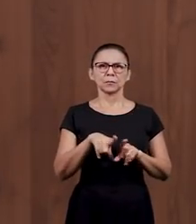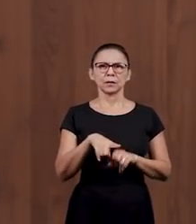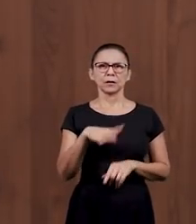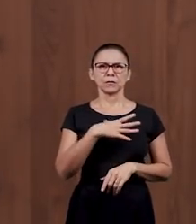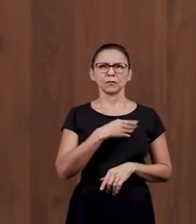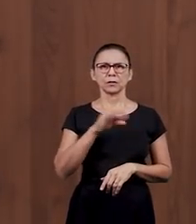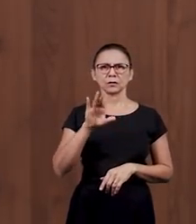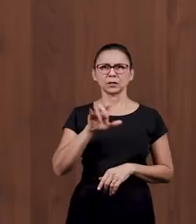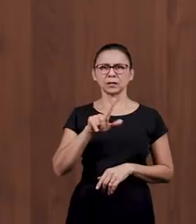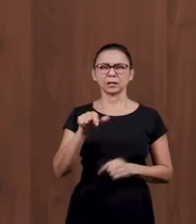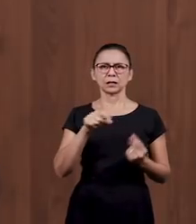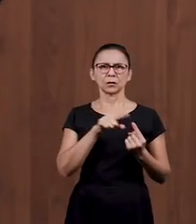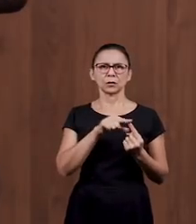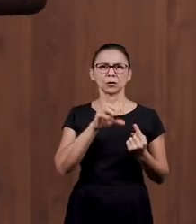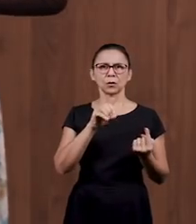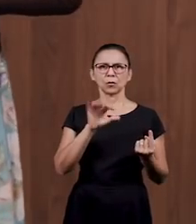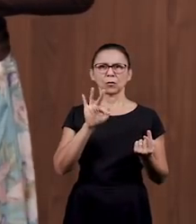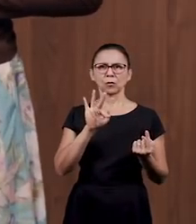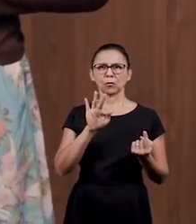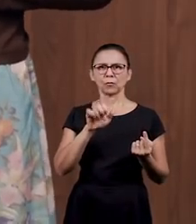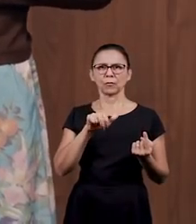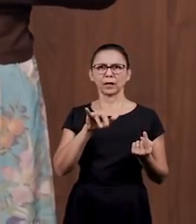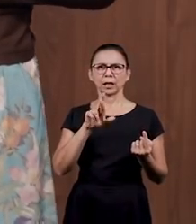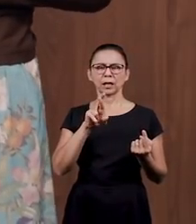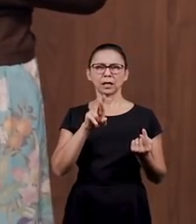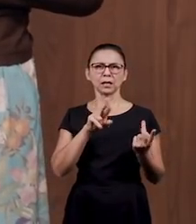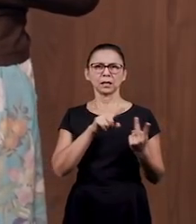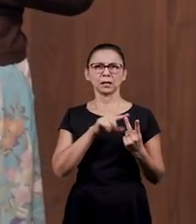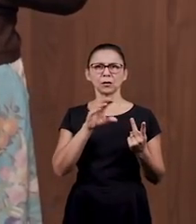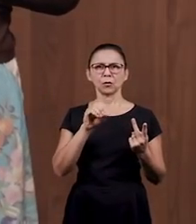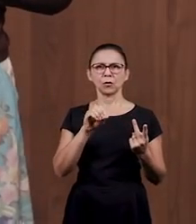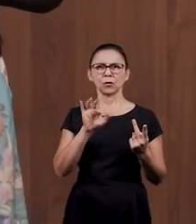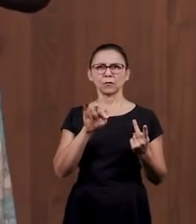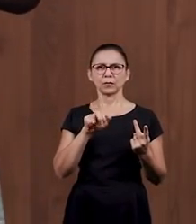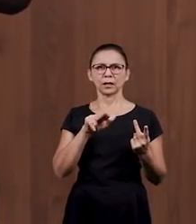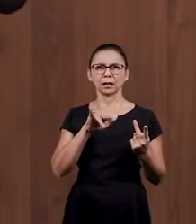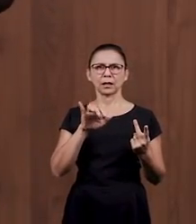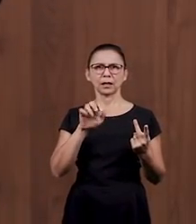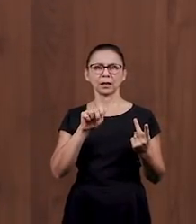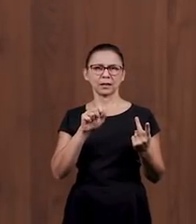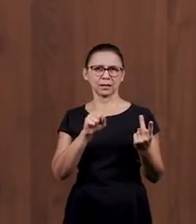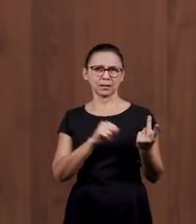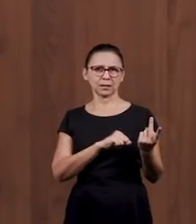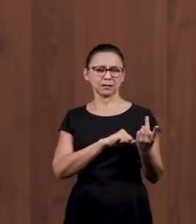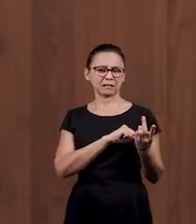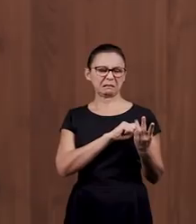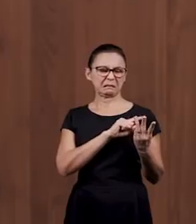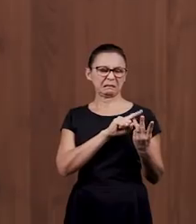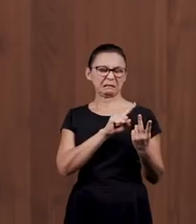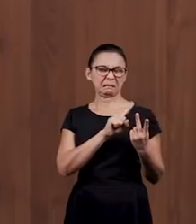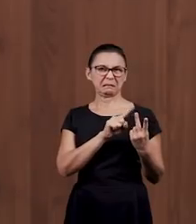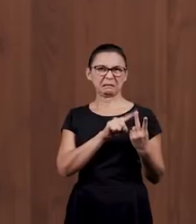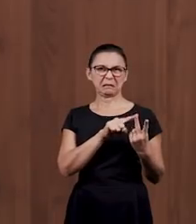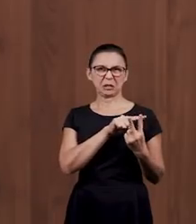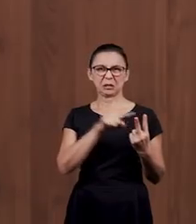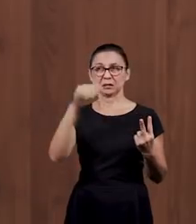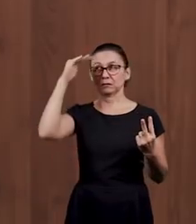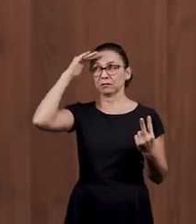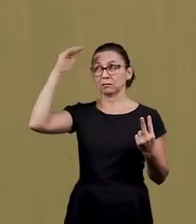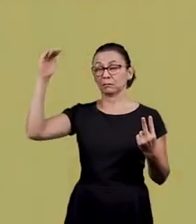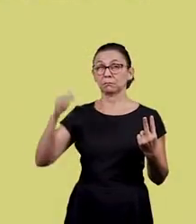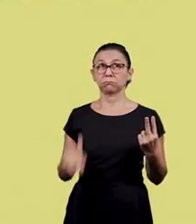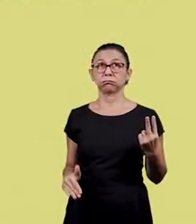Ofni e Finéias. E a palavra nos relata que Ofni e Finéias eram muito desobedientes ao